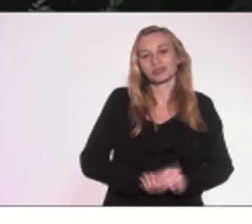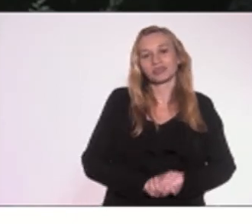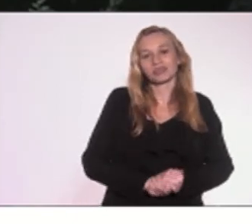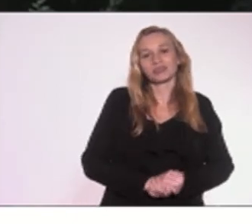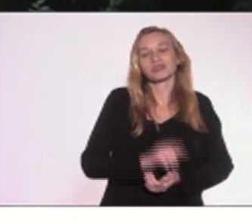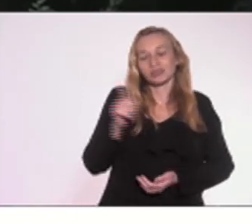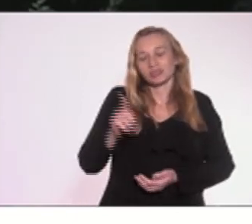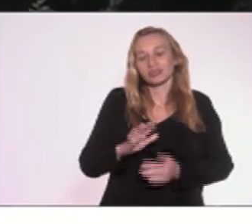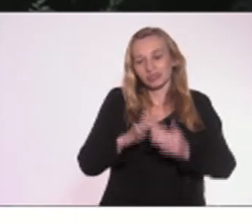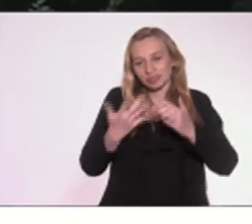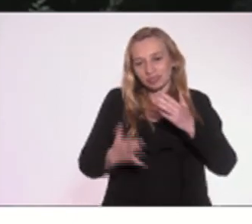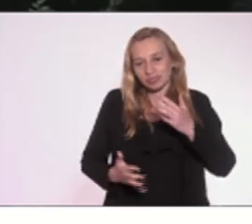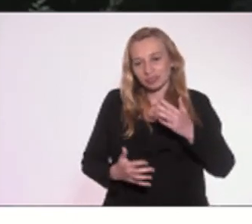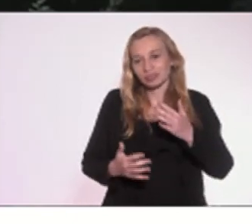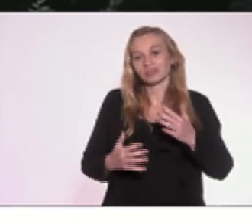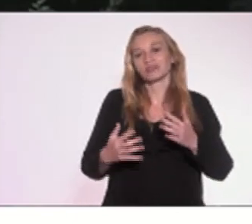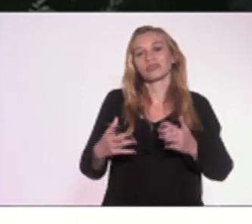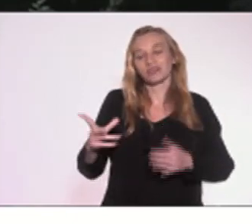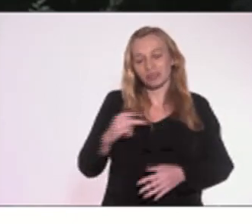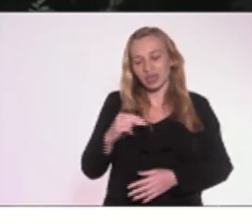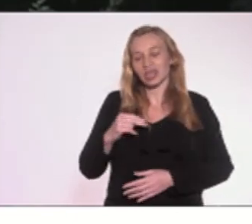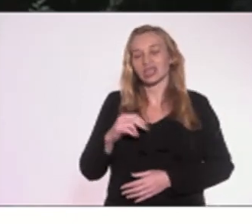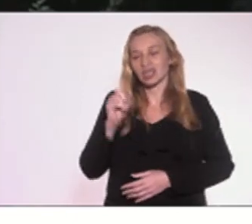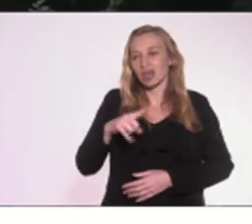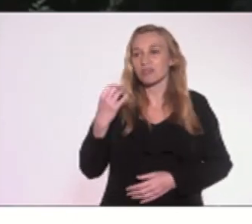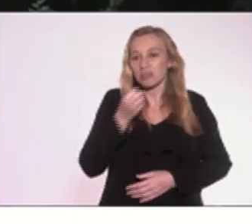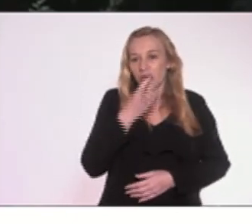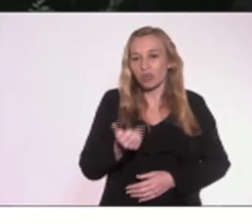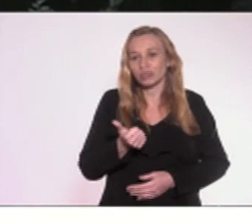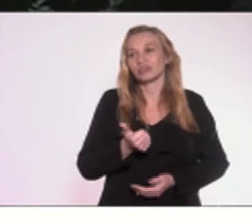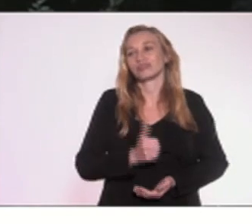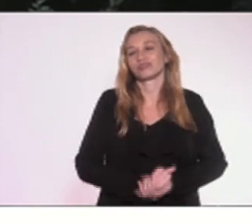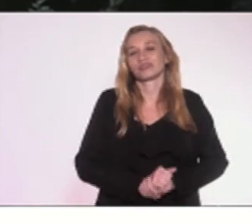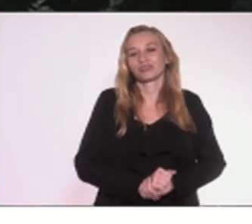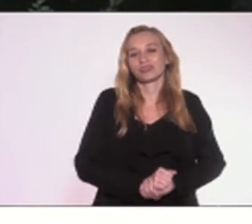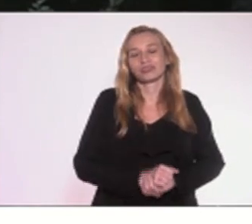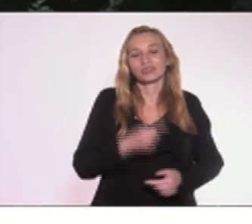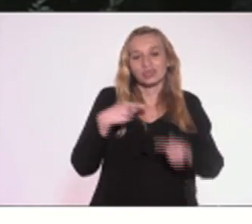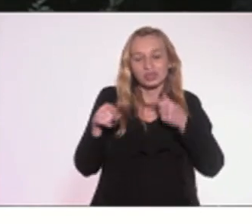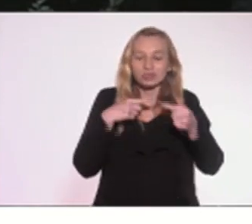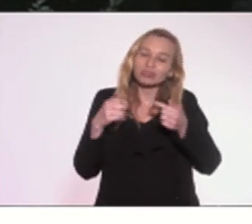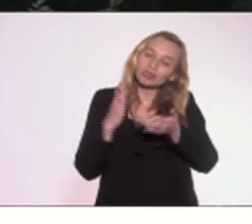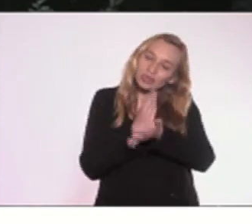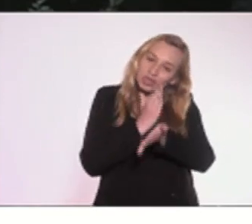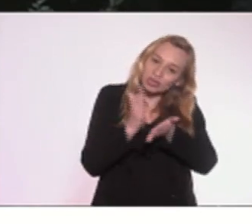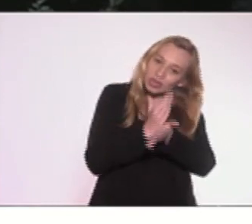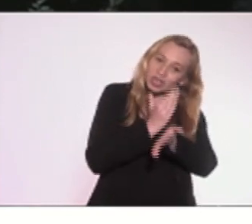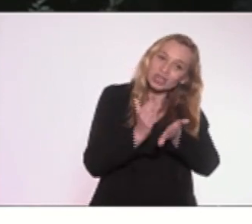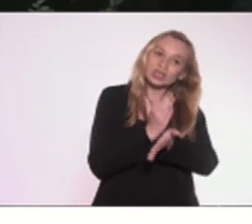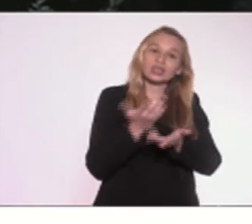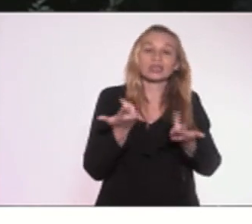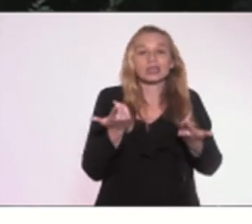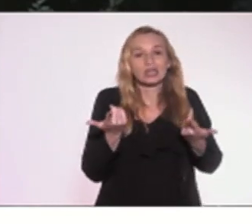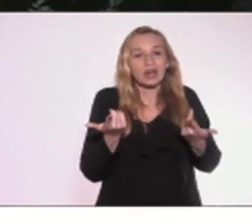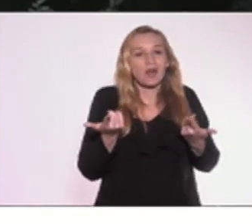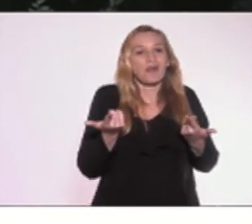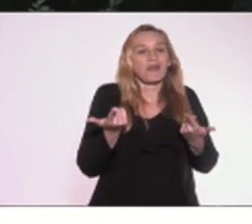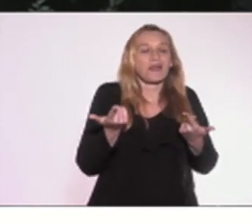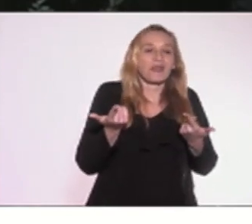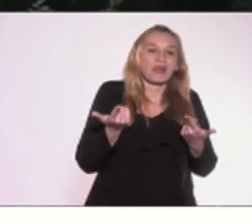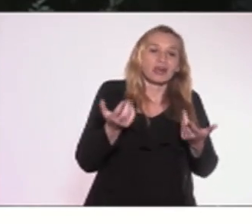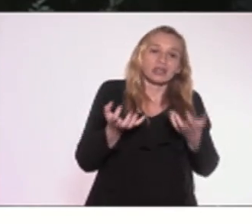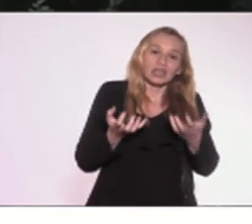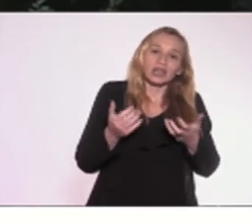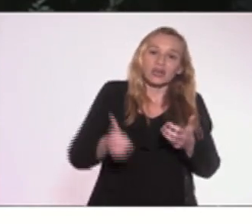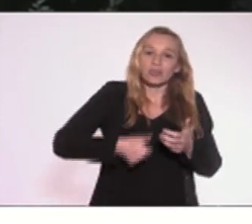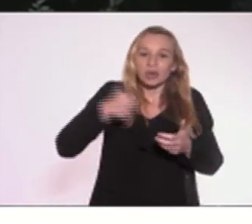Mas você merece muito, irmão. Você é muito bom. Discutimos às vezes por questões de querer o